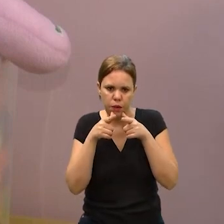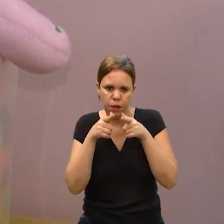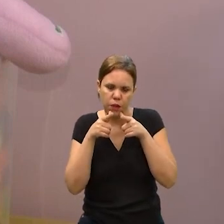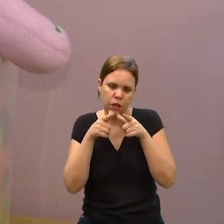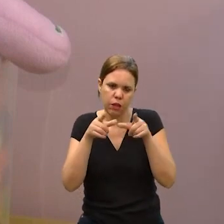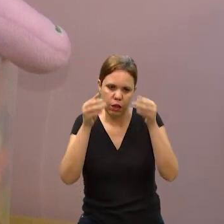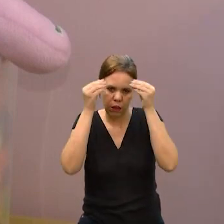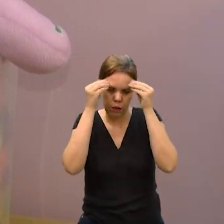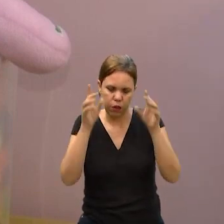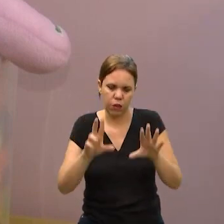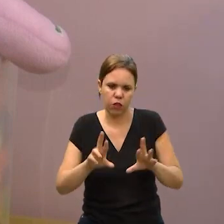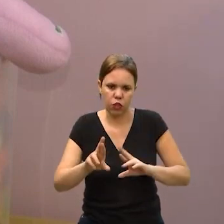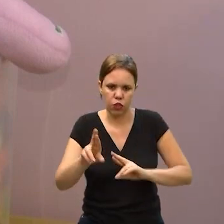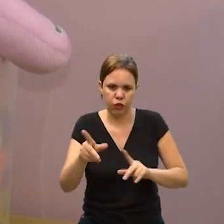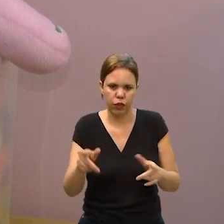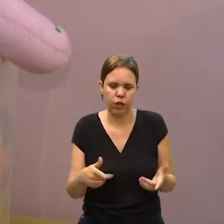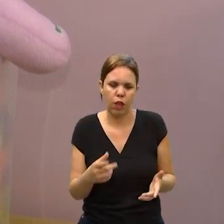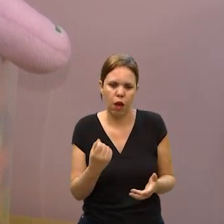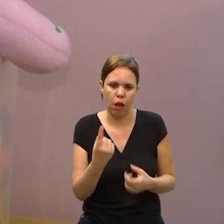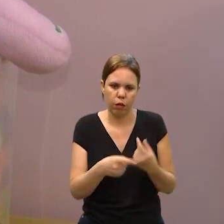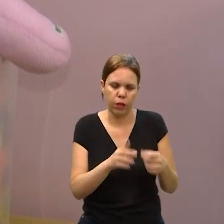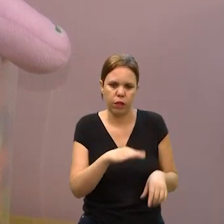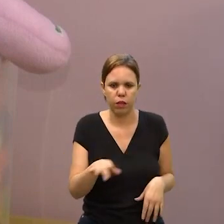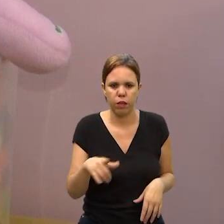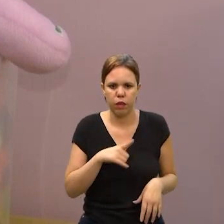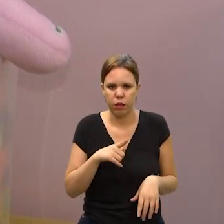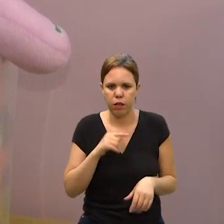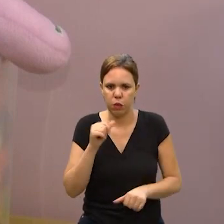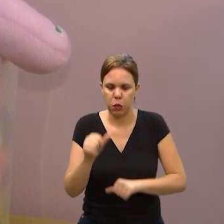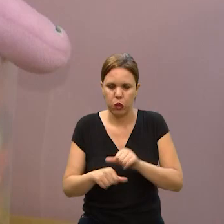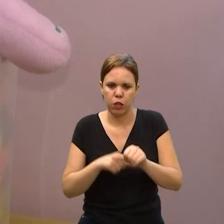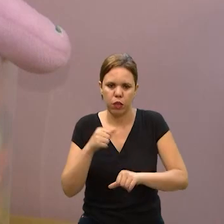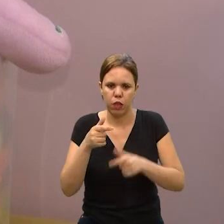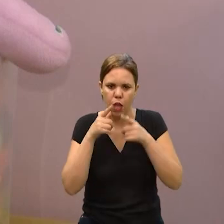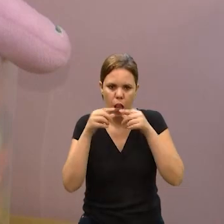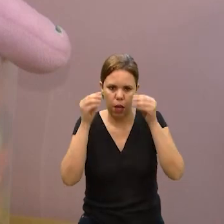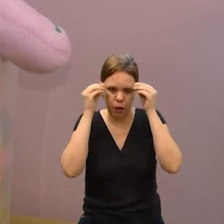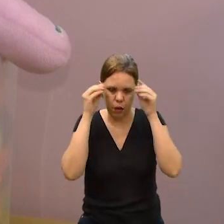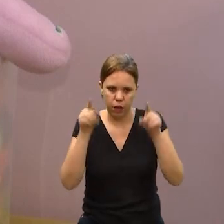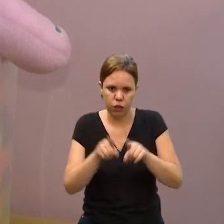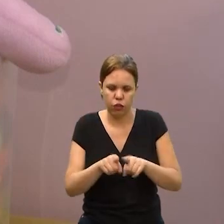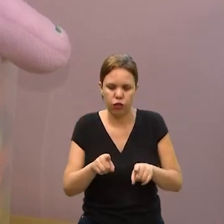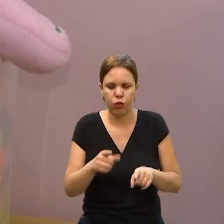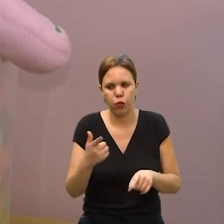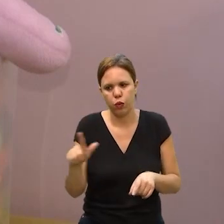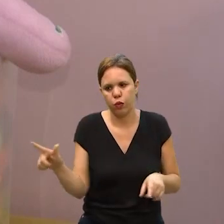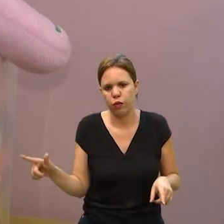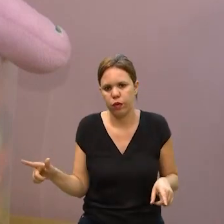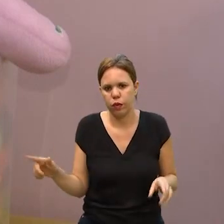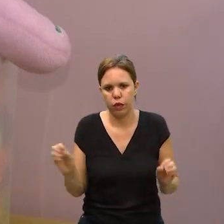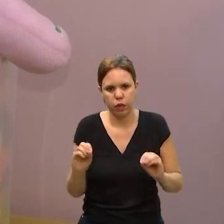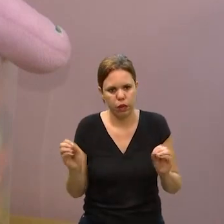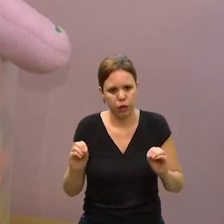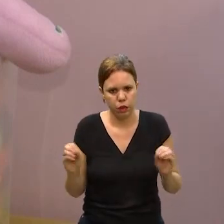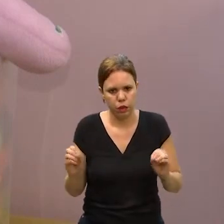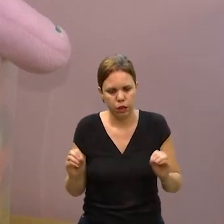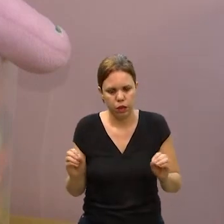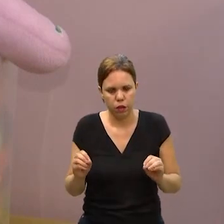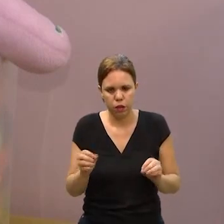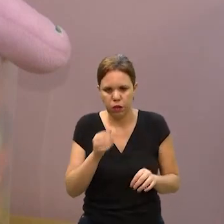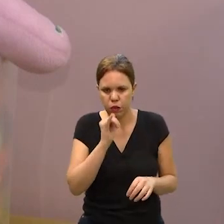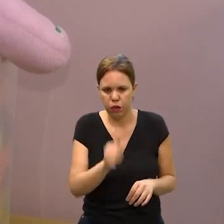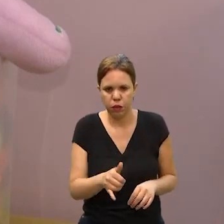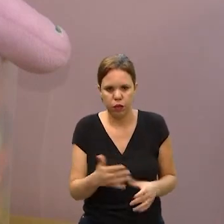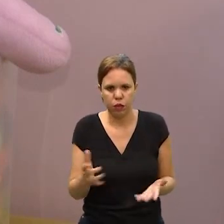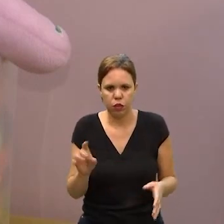linguagem. Eu posso ter crianças que vão ter alterações de linguagem, que realmente não vai ter